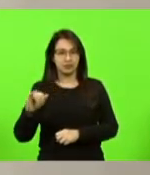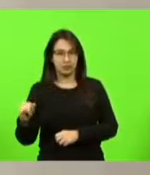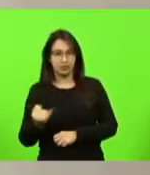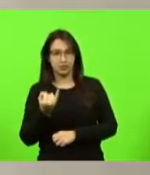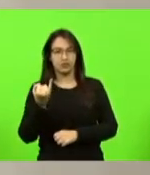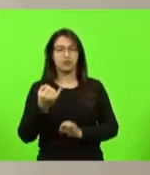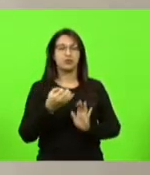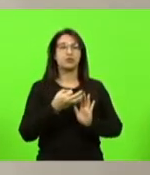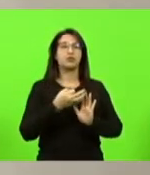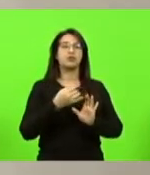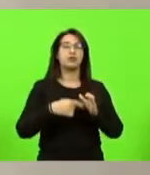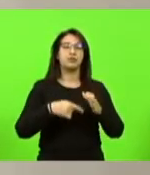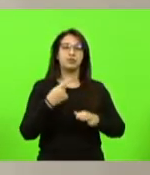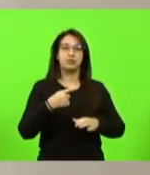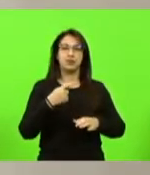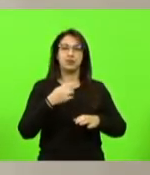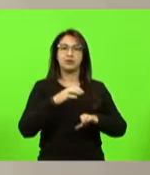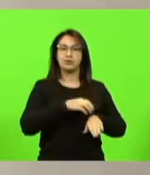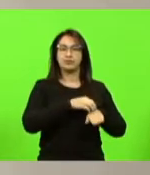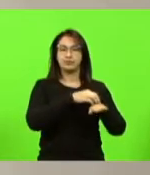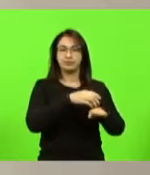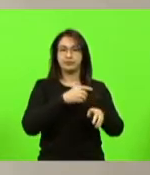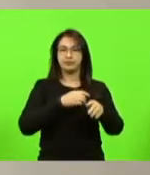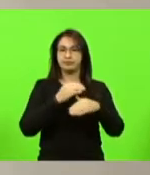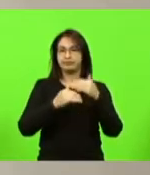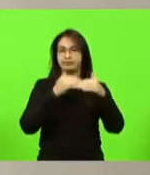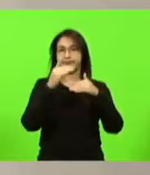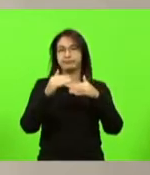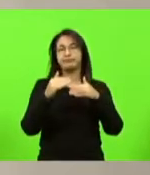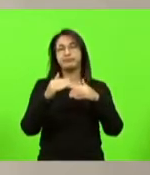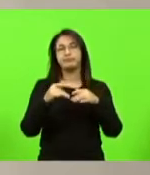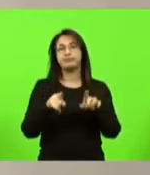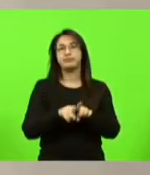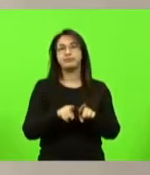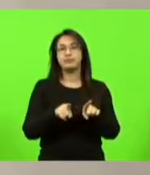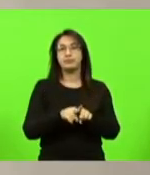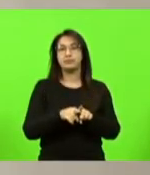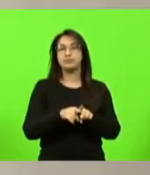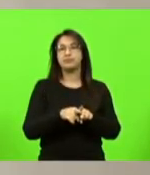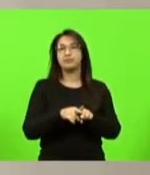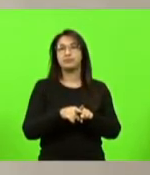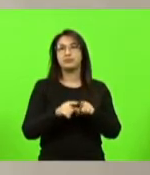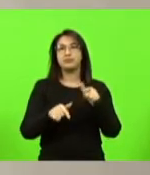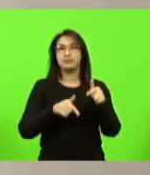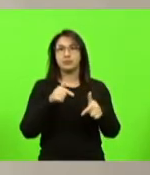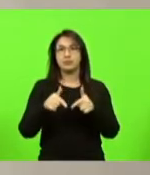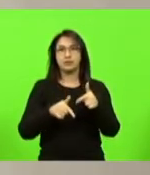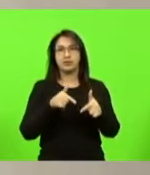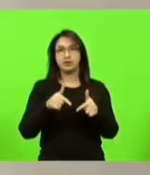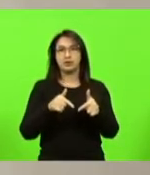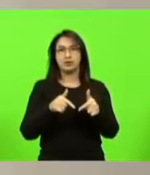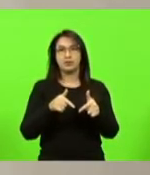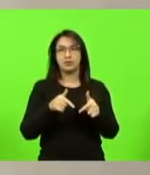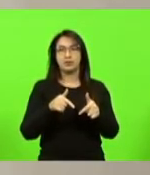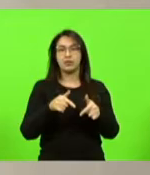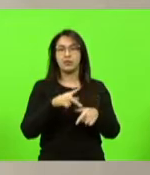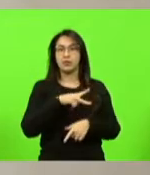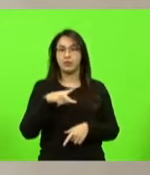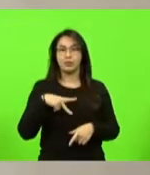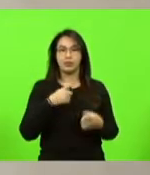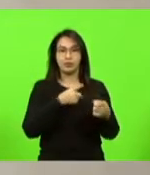de Transportes e Desenvolvimento Urbano e parecer contrário da Comissão de Trabalho, Administração e Serviço Público. Em